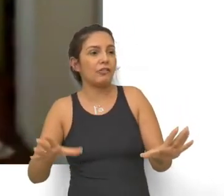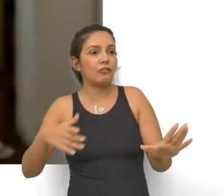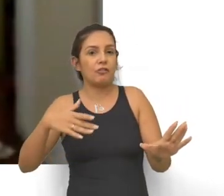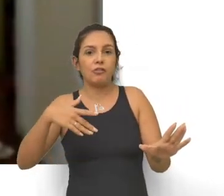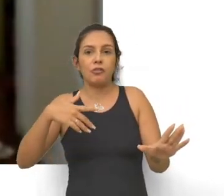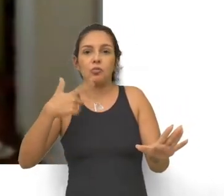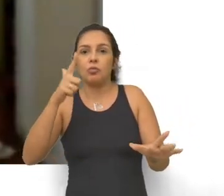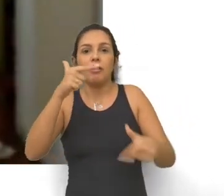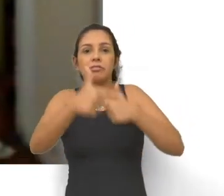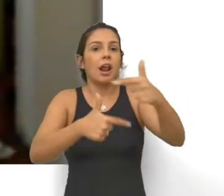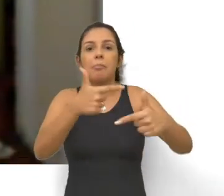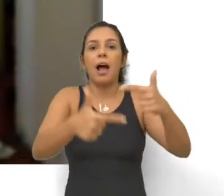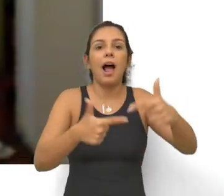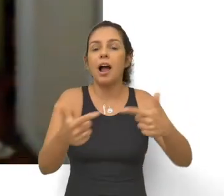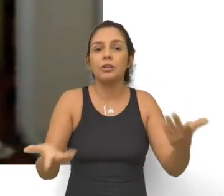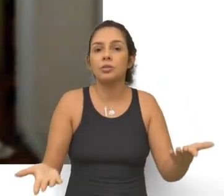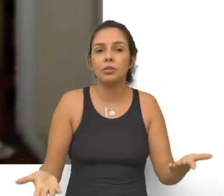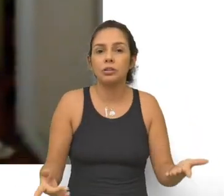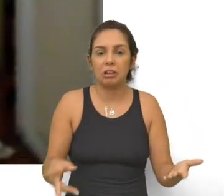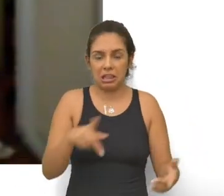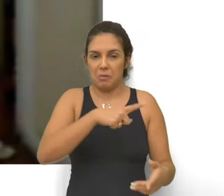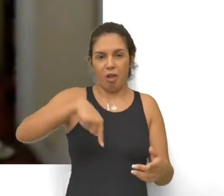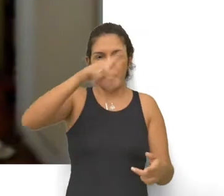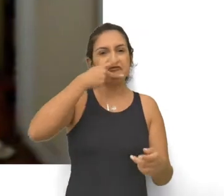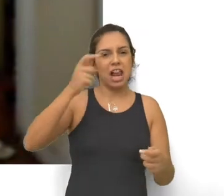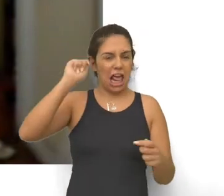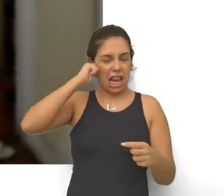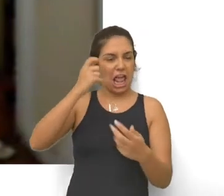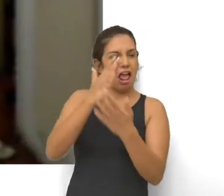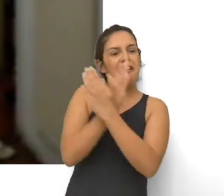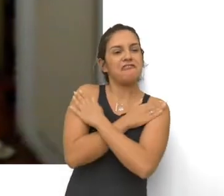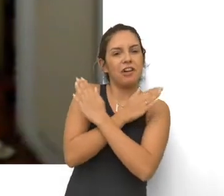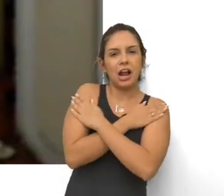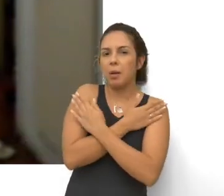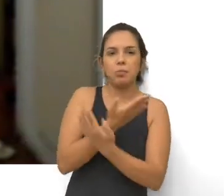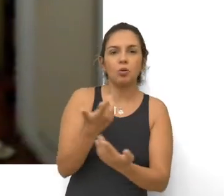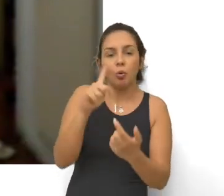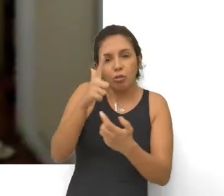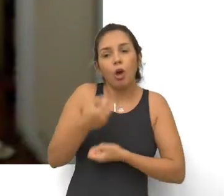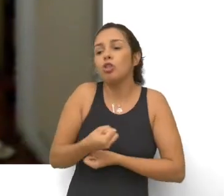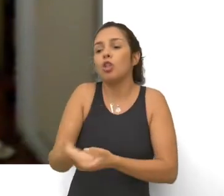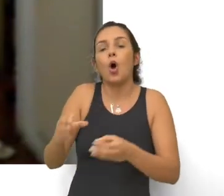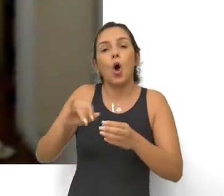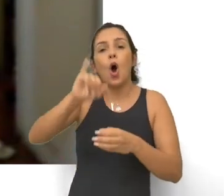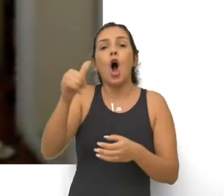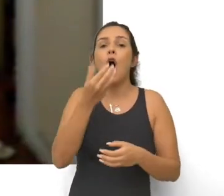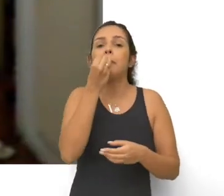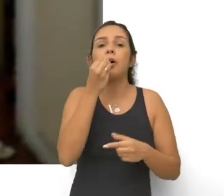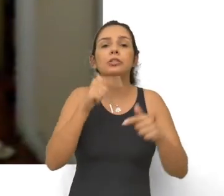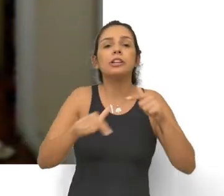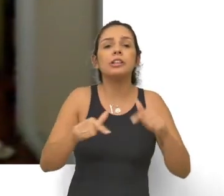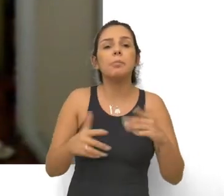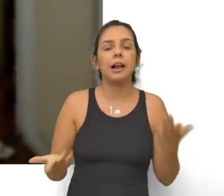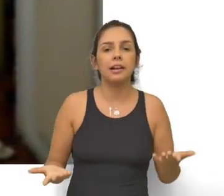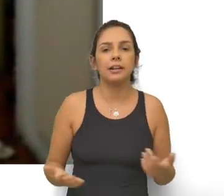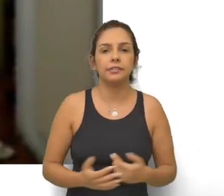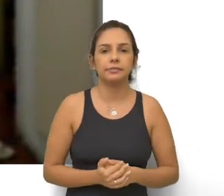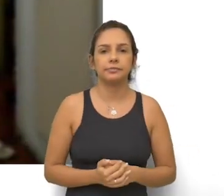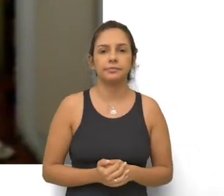país mais racista ainda, porque, claro, muitas dessas pessoas foram fazer trabalhos braçais, os mais